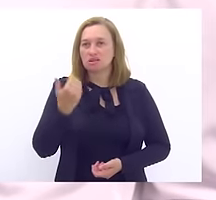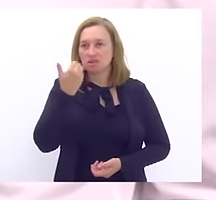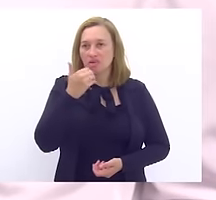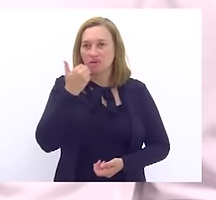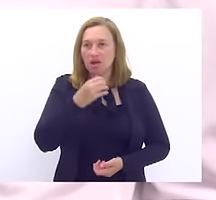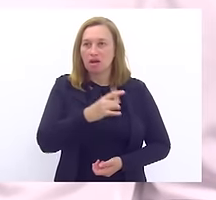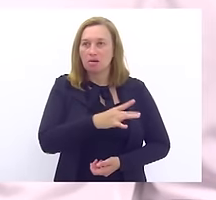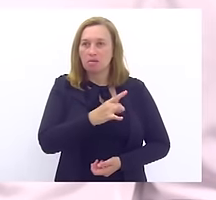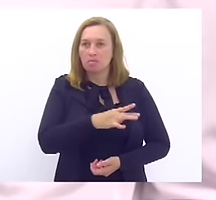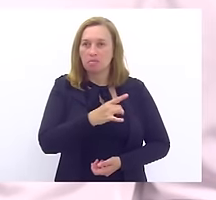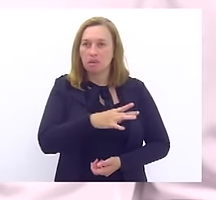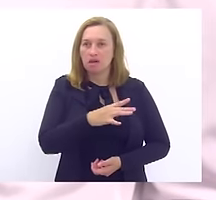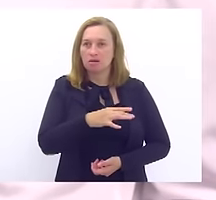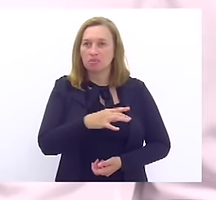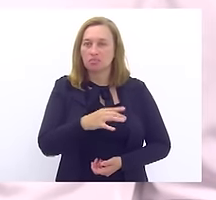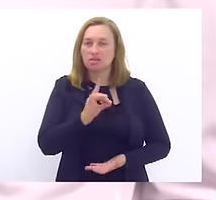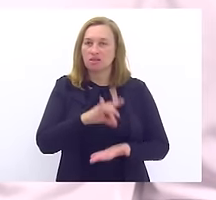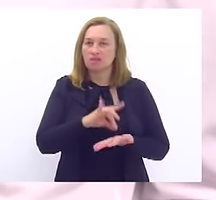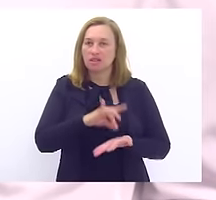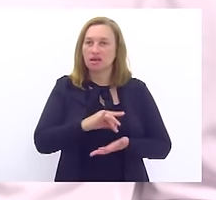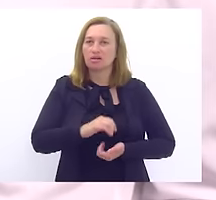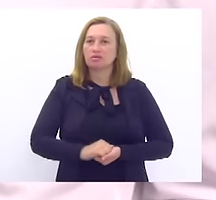tem medo de enfrentar a verdade frouxo